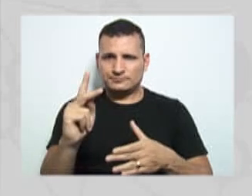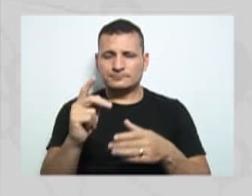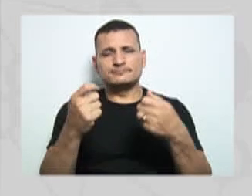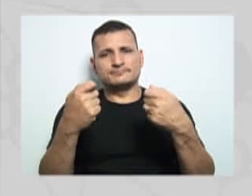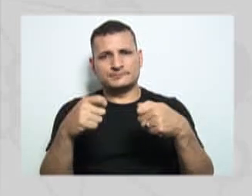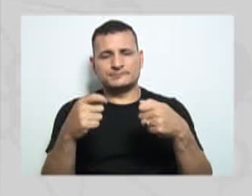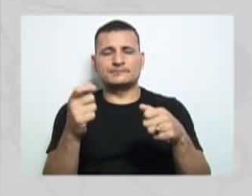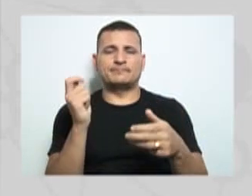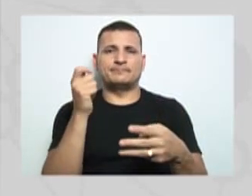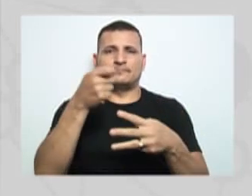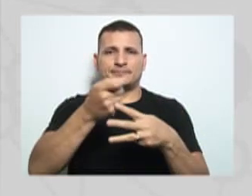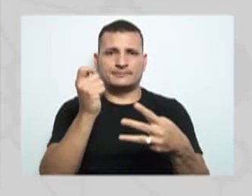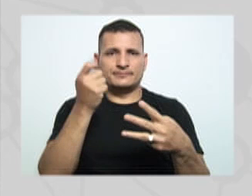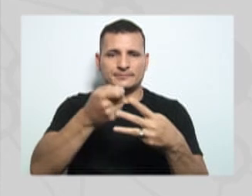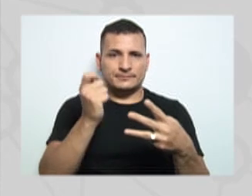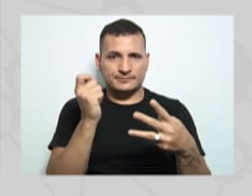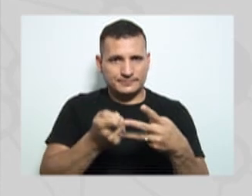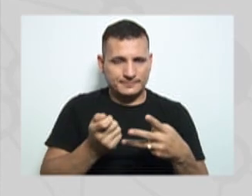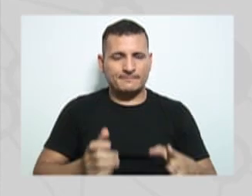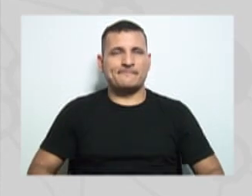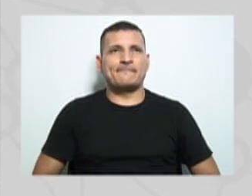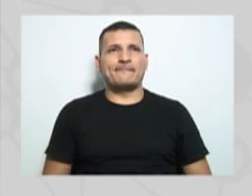o pagamento, a adesão.